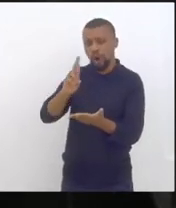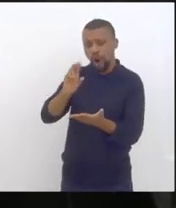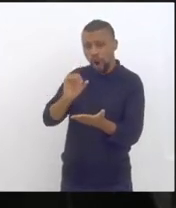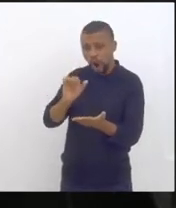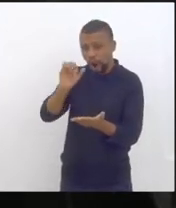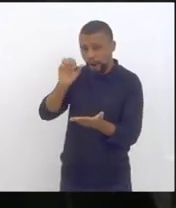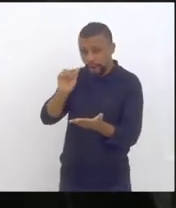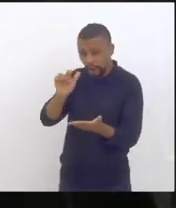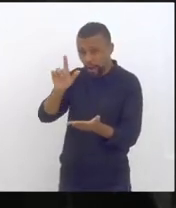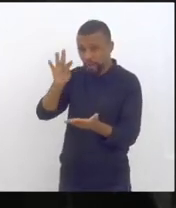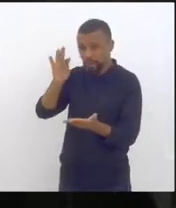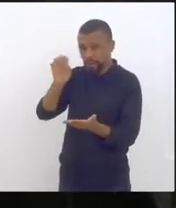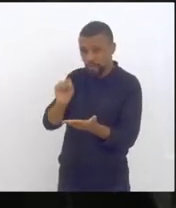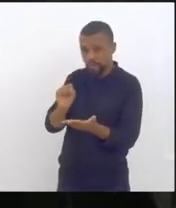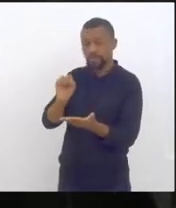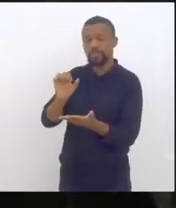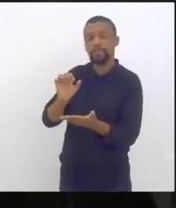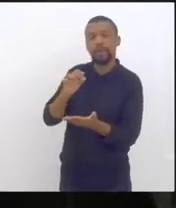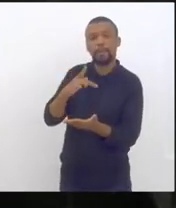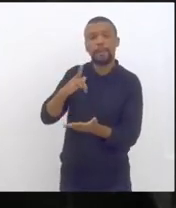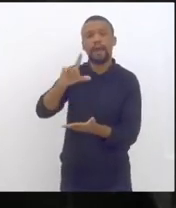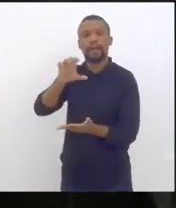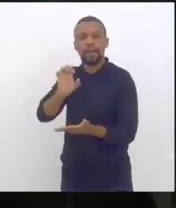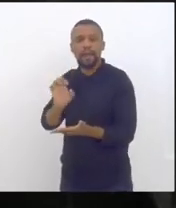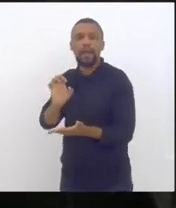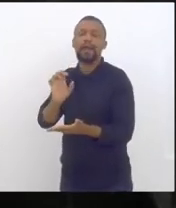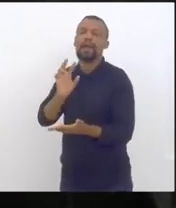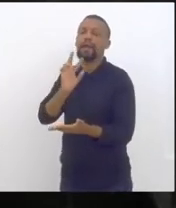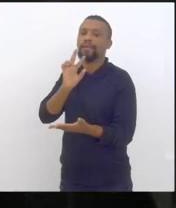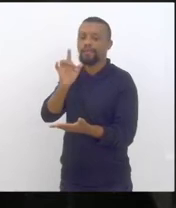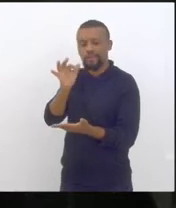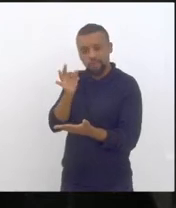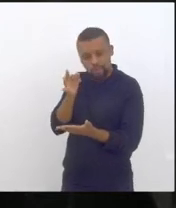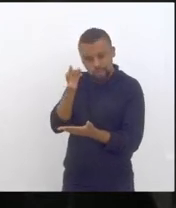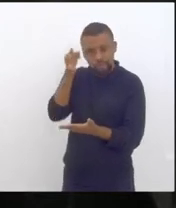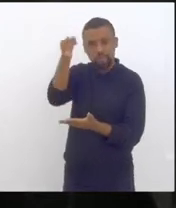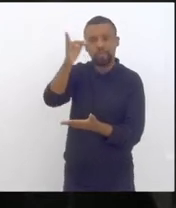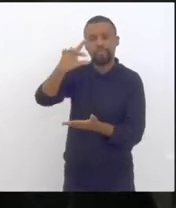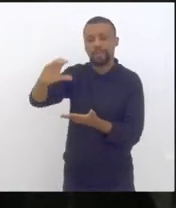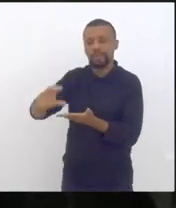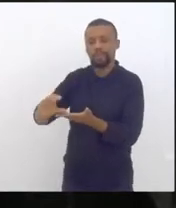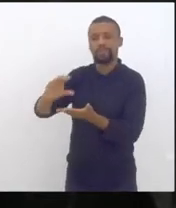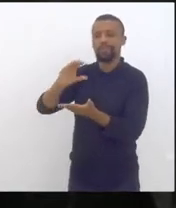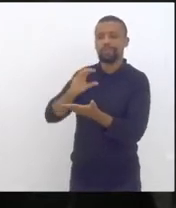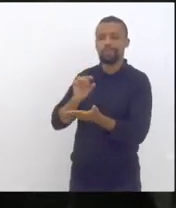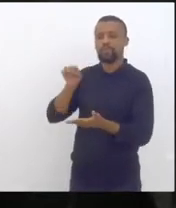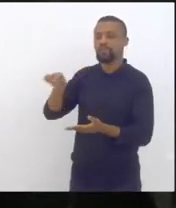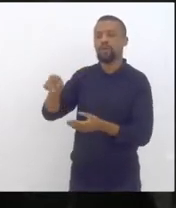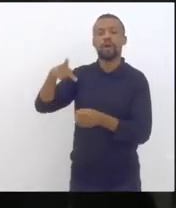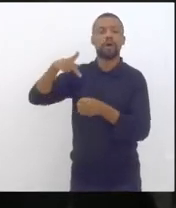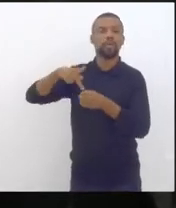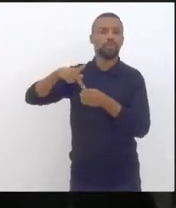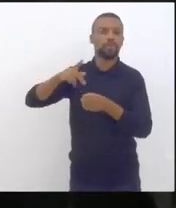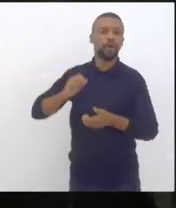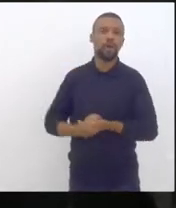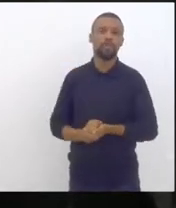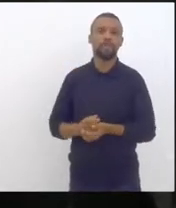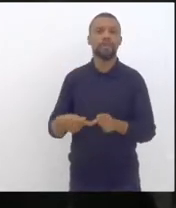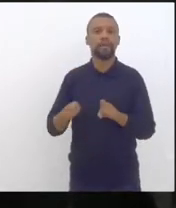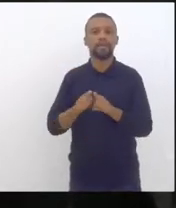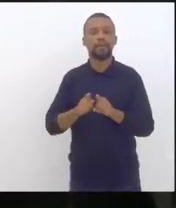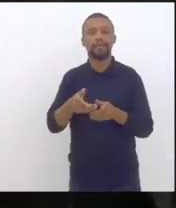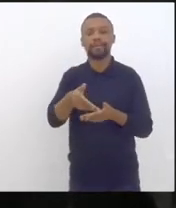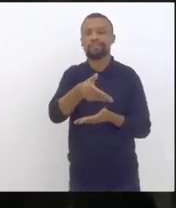participações especiais advirão ainda dos olhos o e das